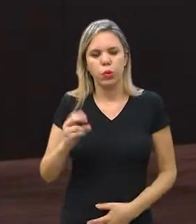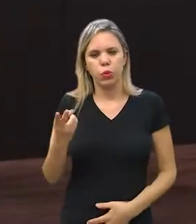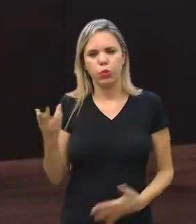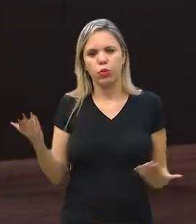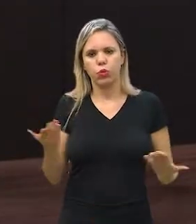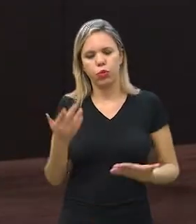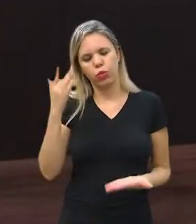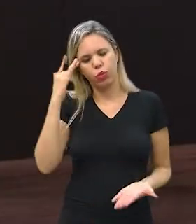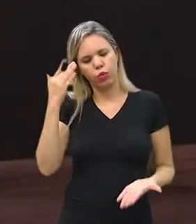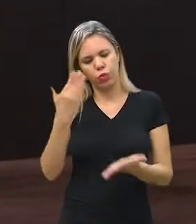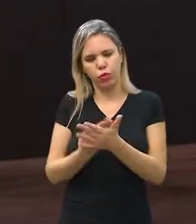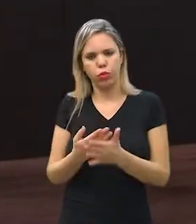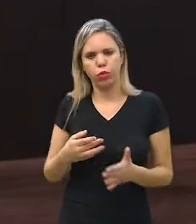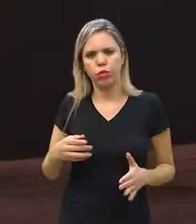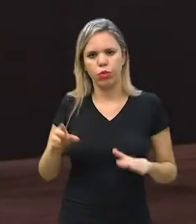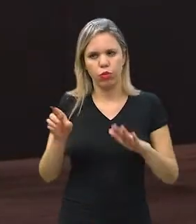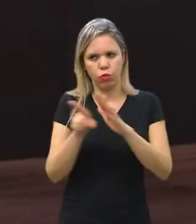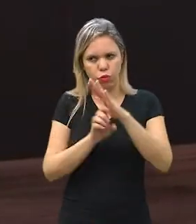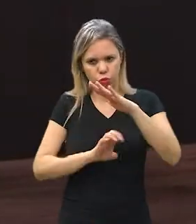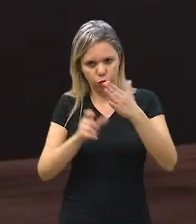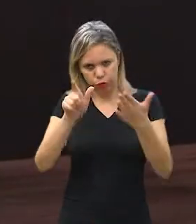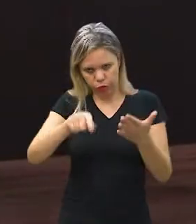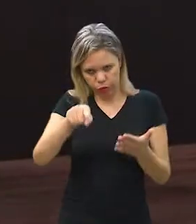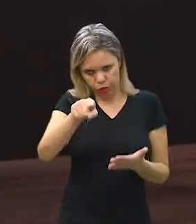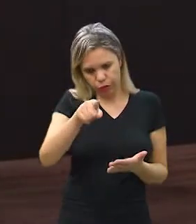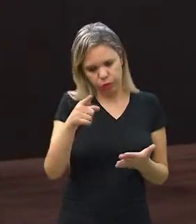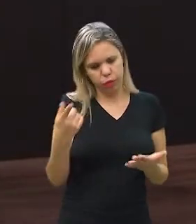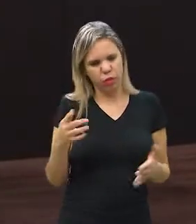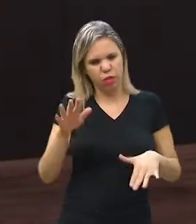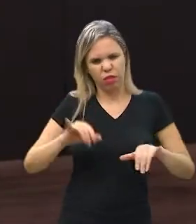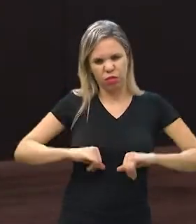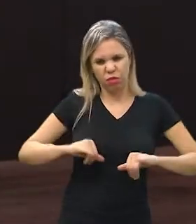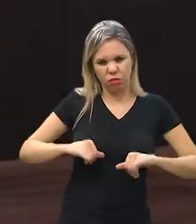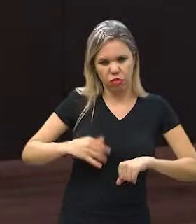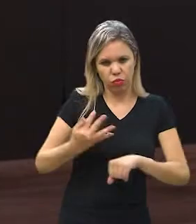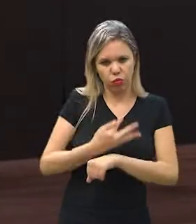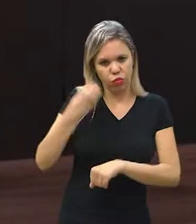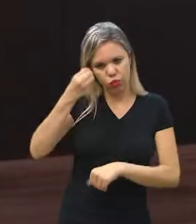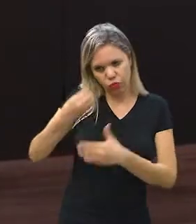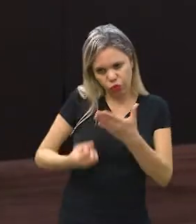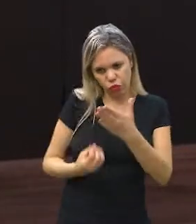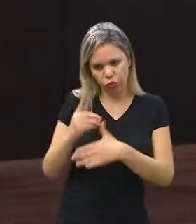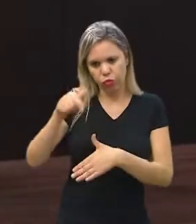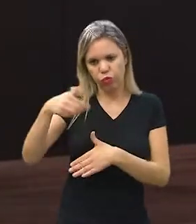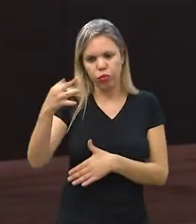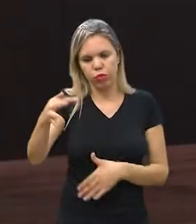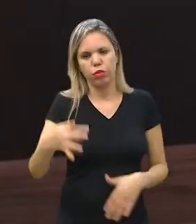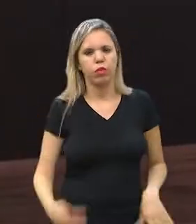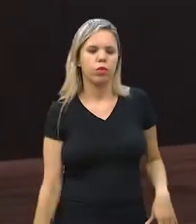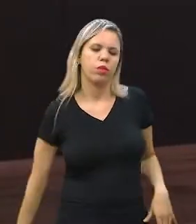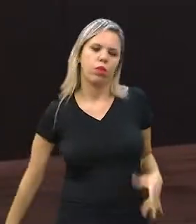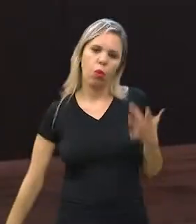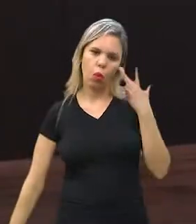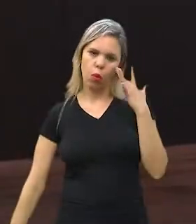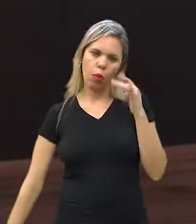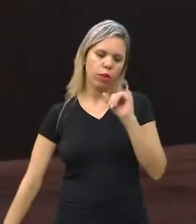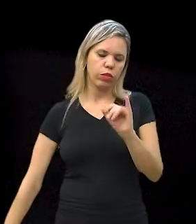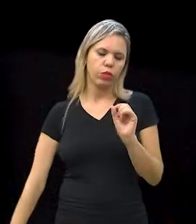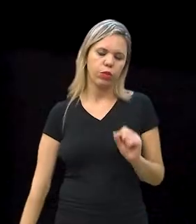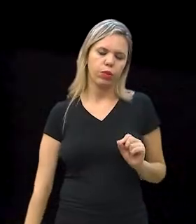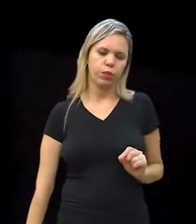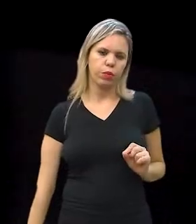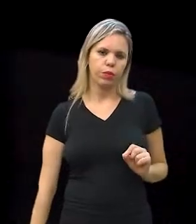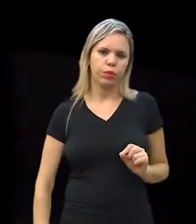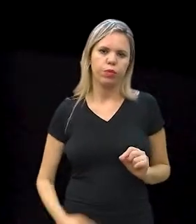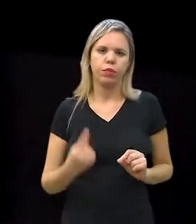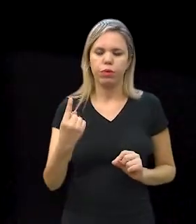ter acontecido? Ou hoje você acredita que, como empresário, talvez pela dor, isso fosse acontecer um pouco mais para frente? Eu